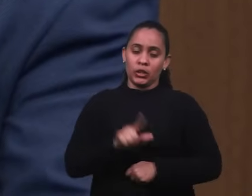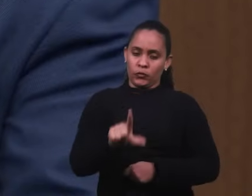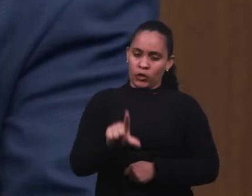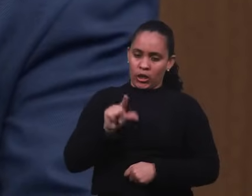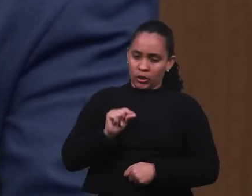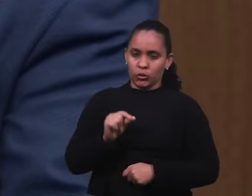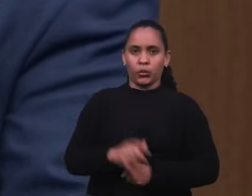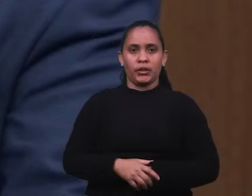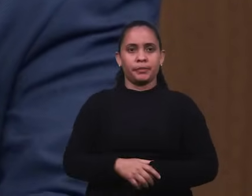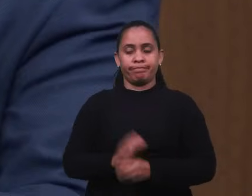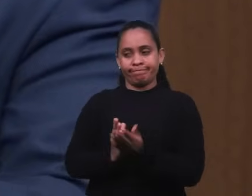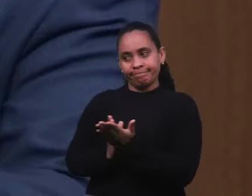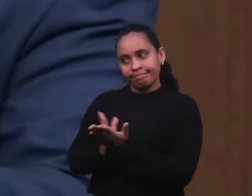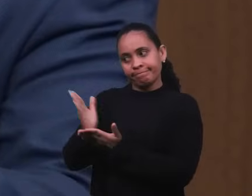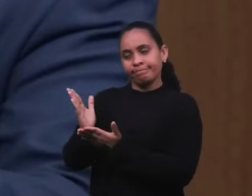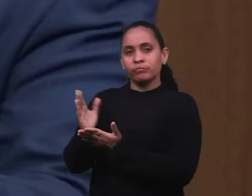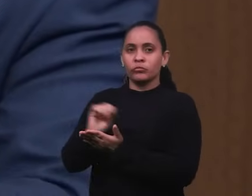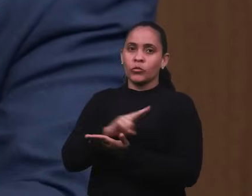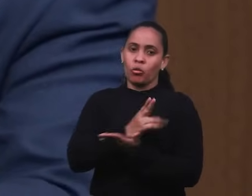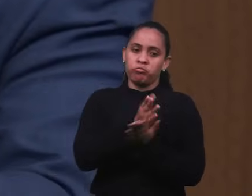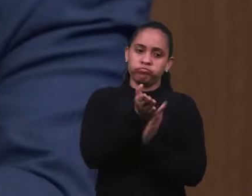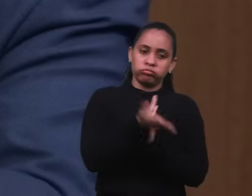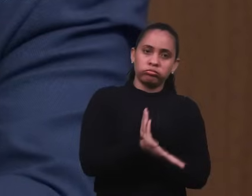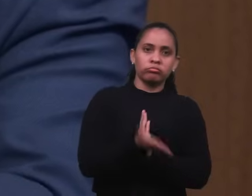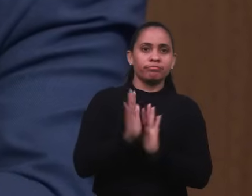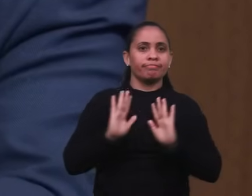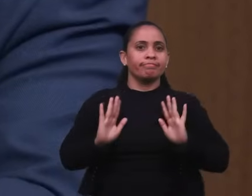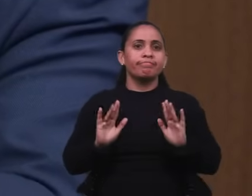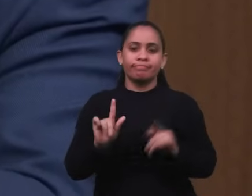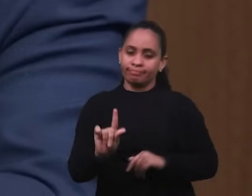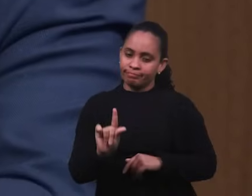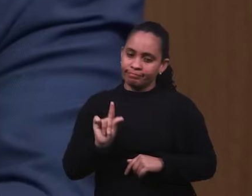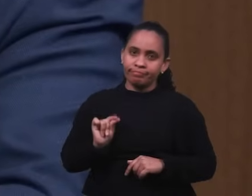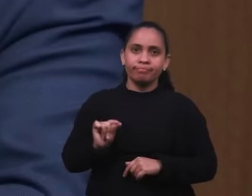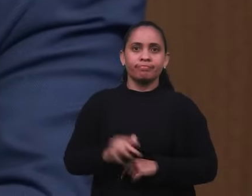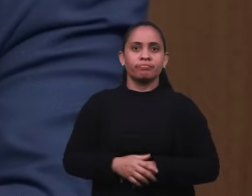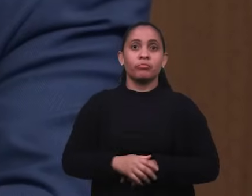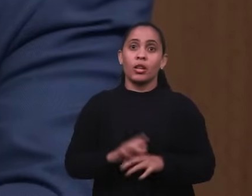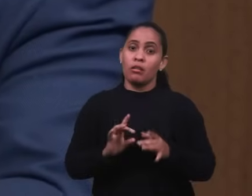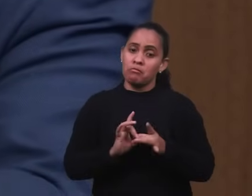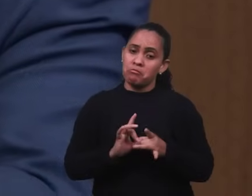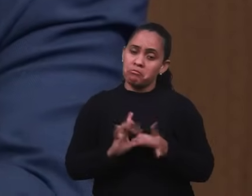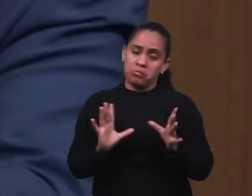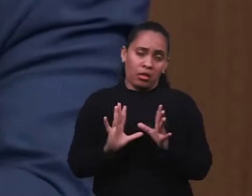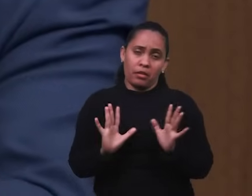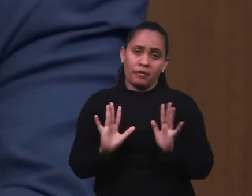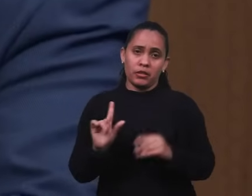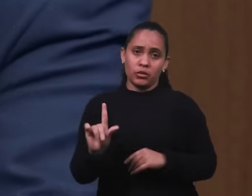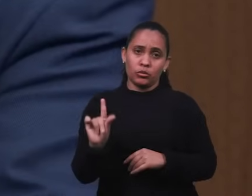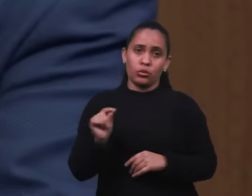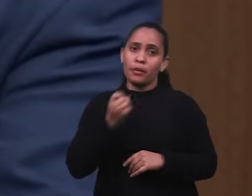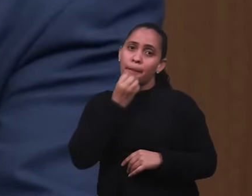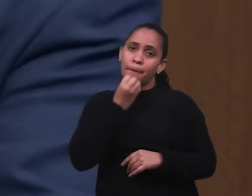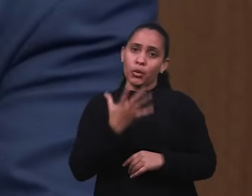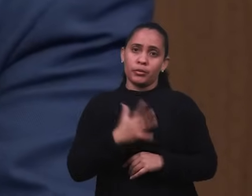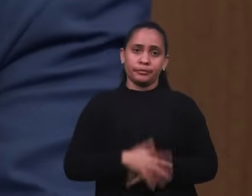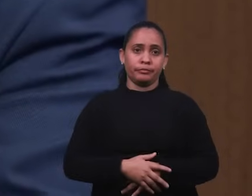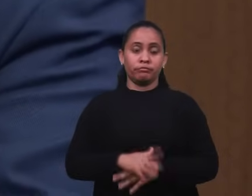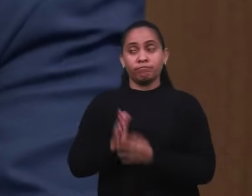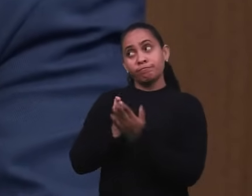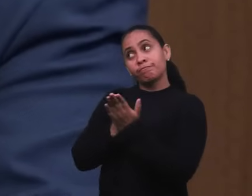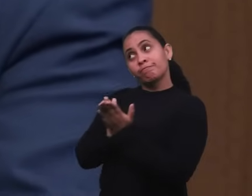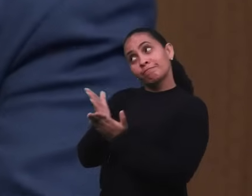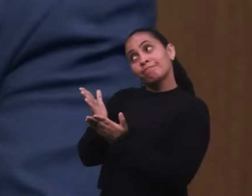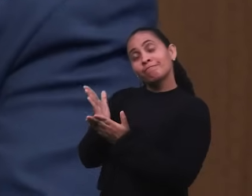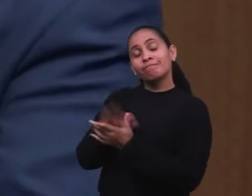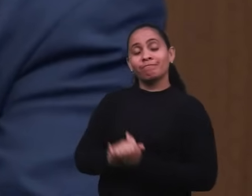sua escolha, que é, né? Ou seja, através do seu livre-arbítrio, fazer a boa escolha de andar na